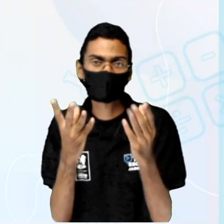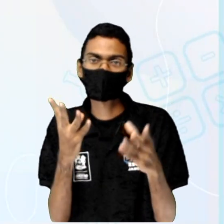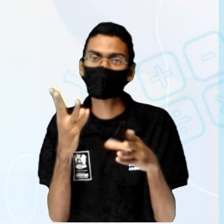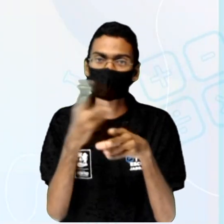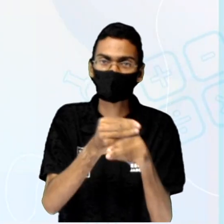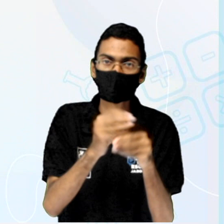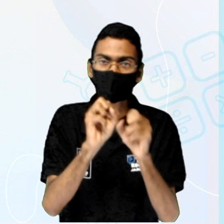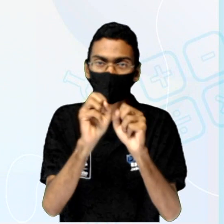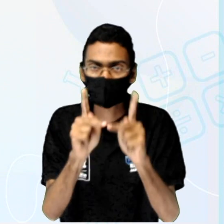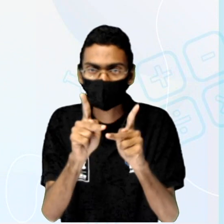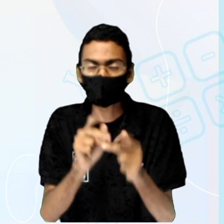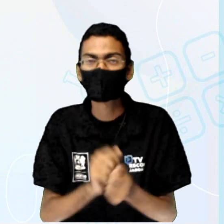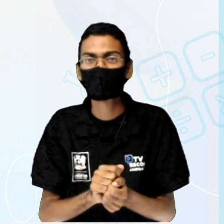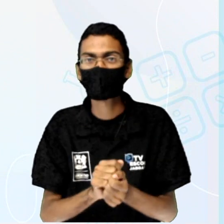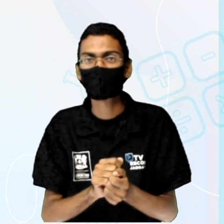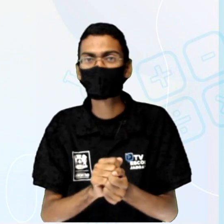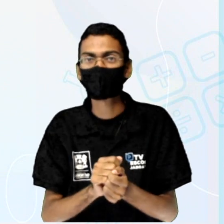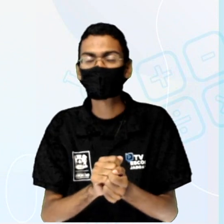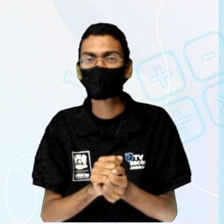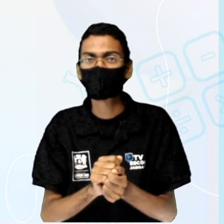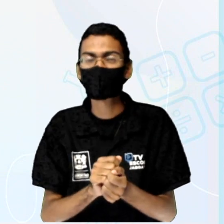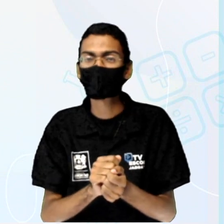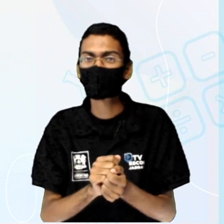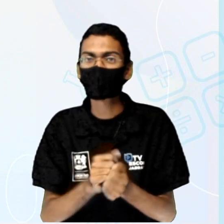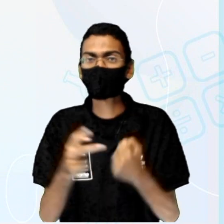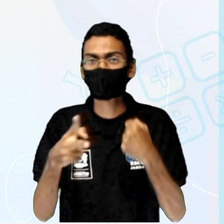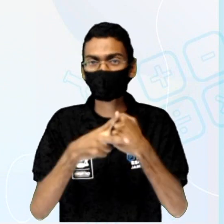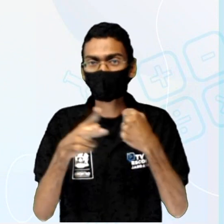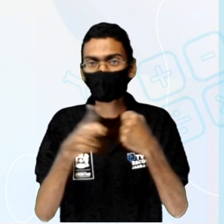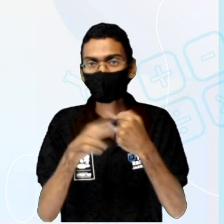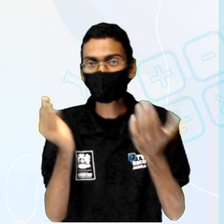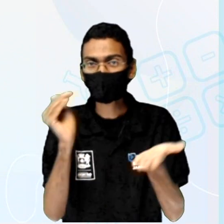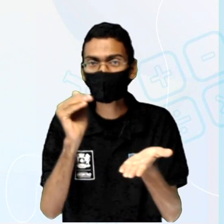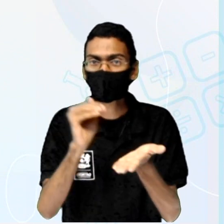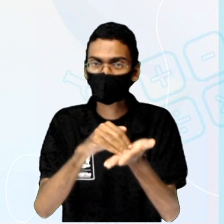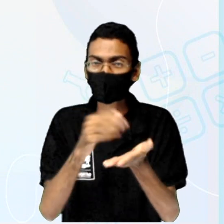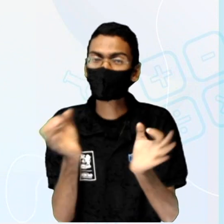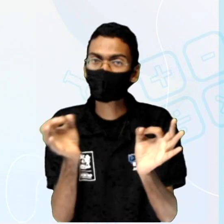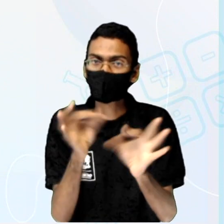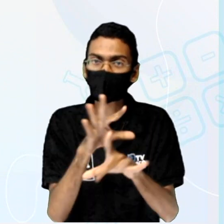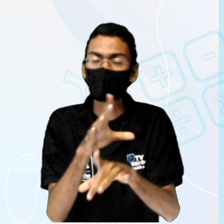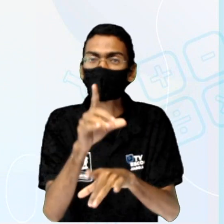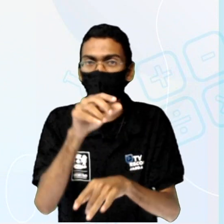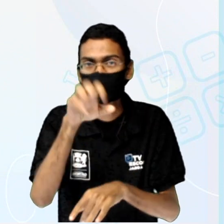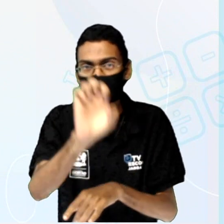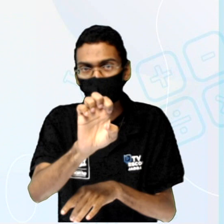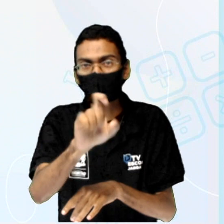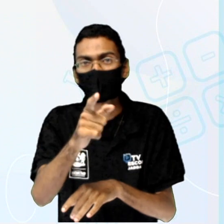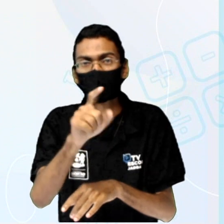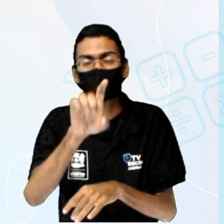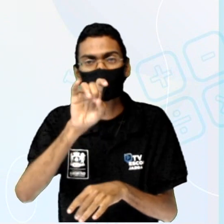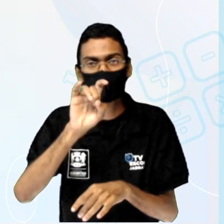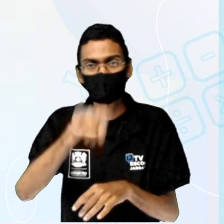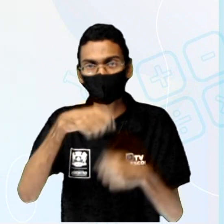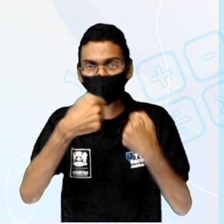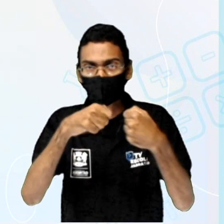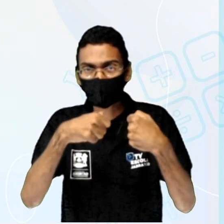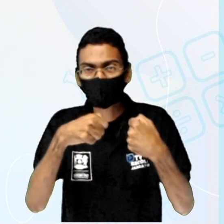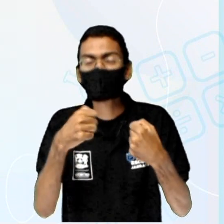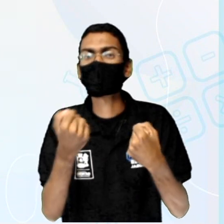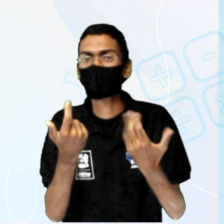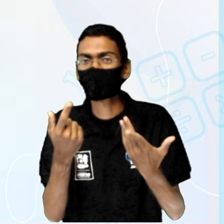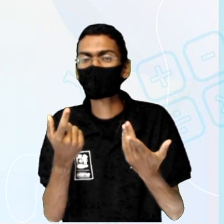Para os verbos terminados em e, a gente só precisa acrescentar a letra D.